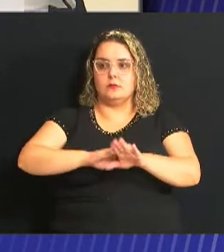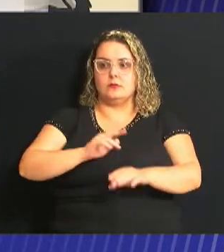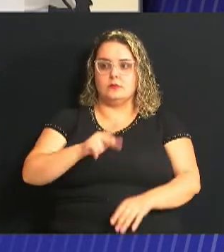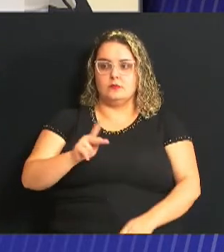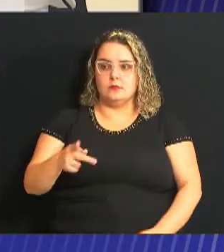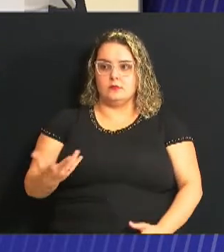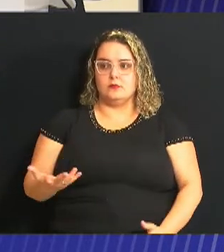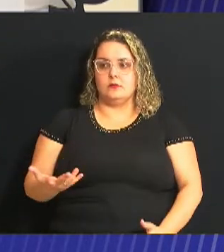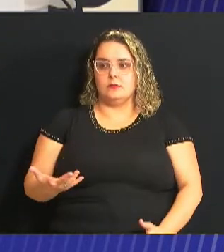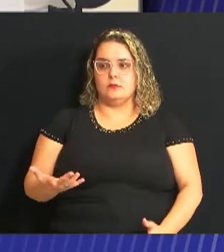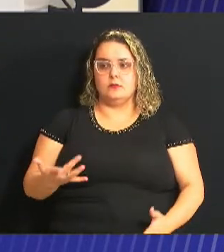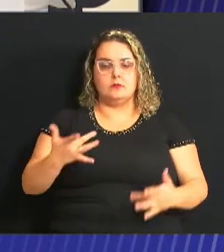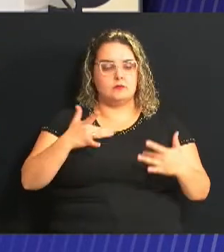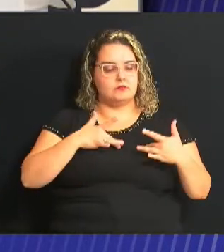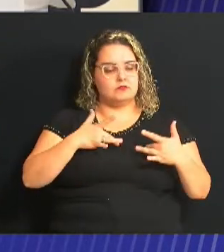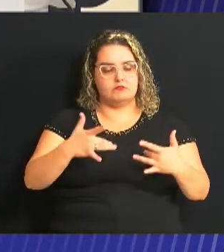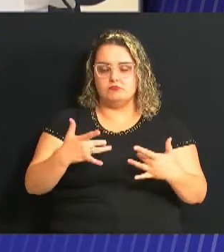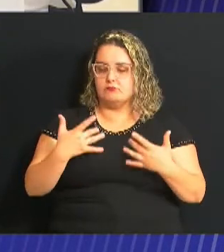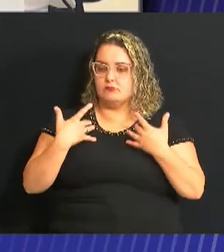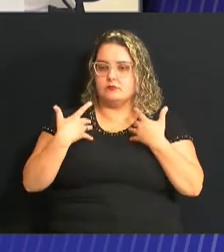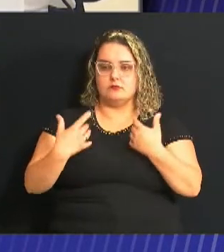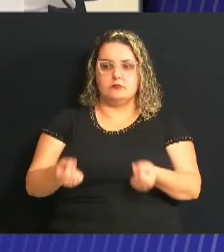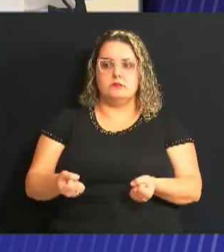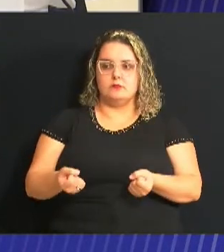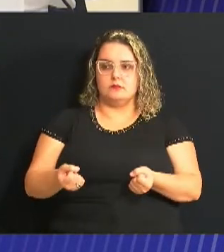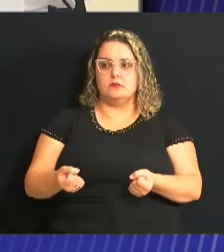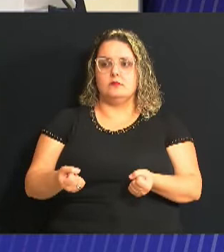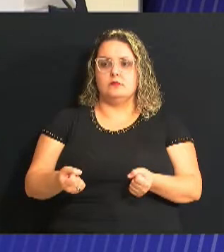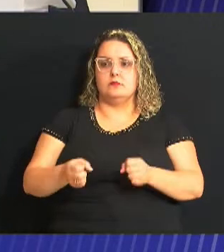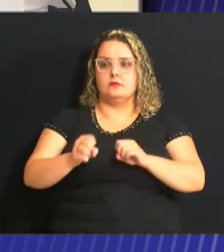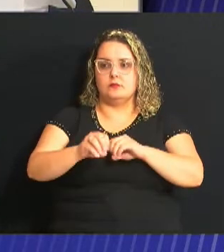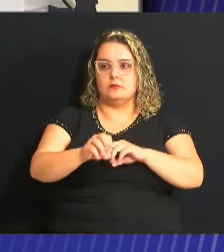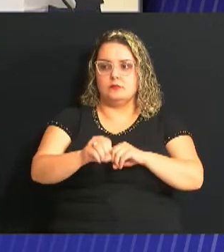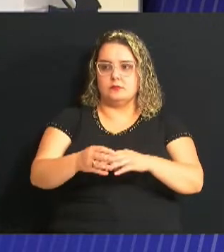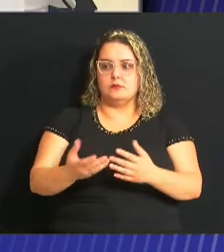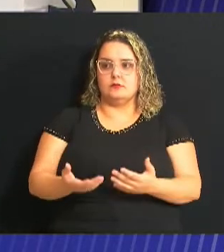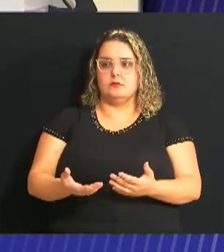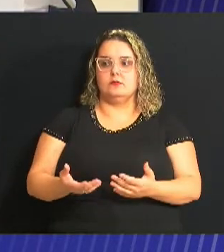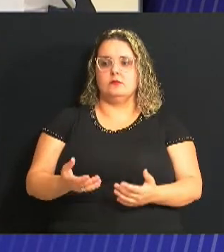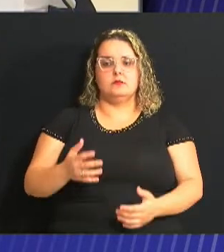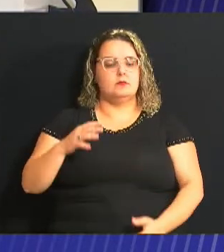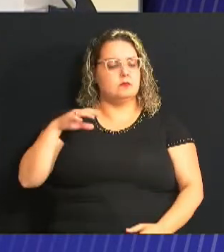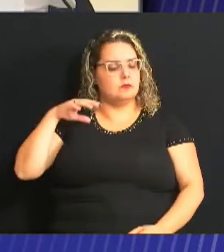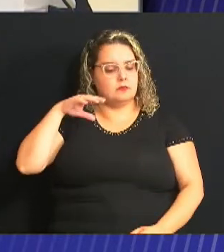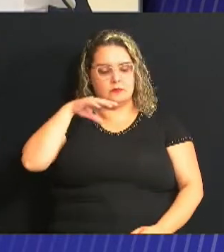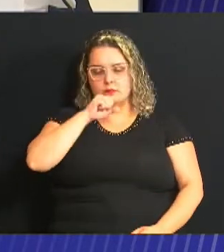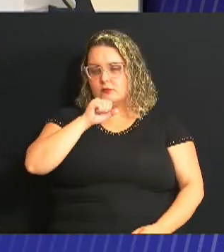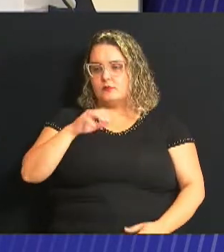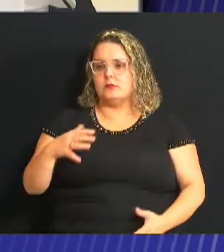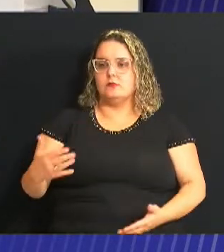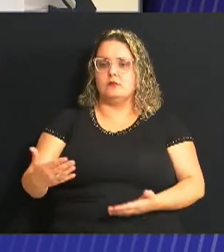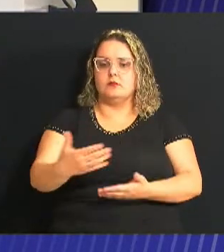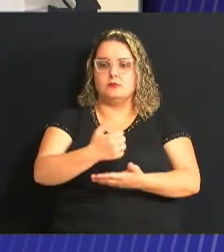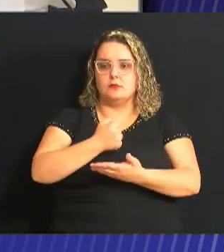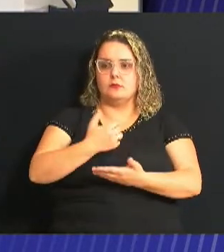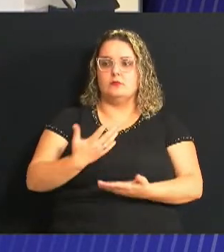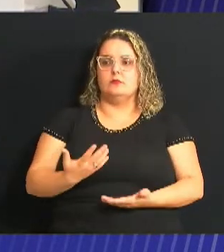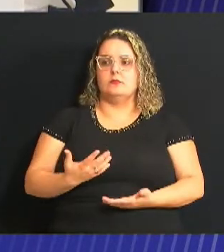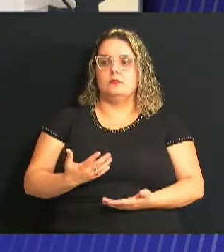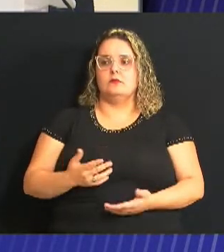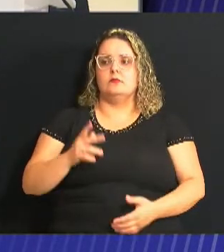graciosamente, altruistamente, está lecionando. E ele prontamente acolheu e foi um